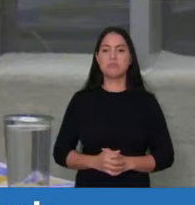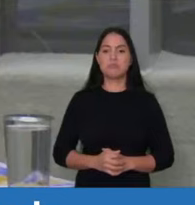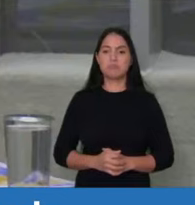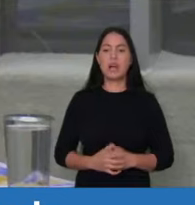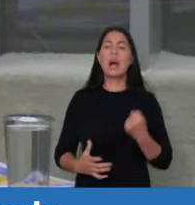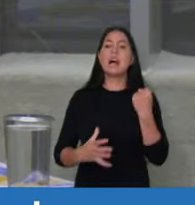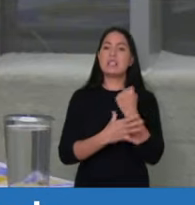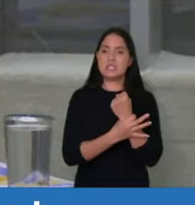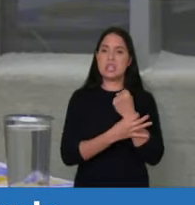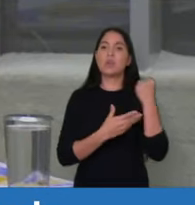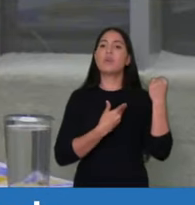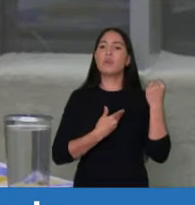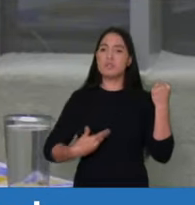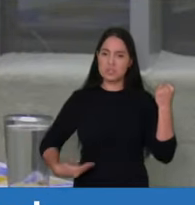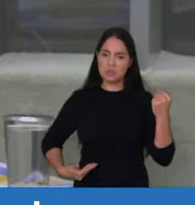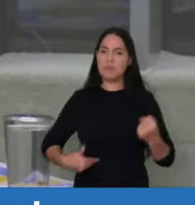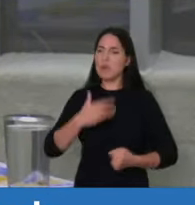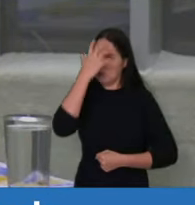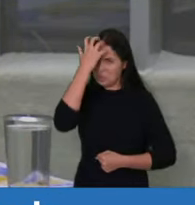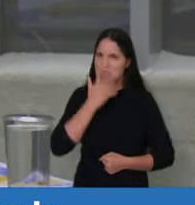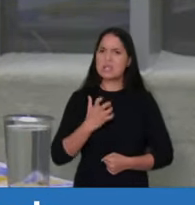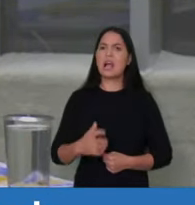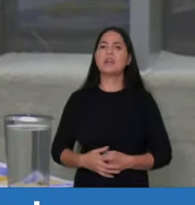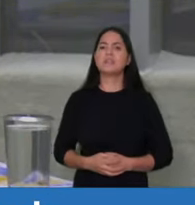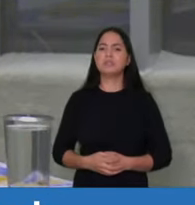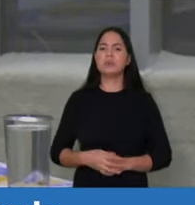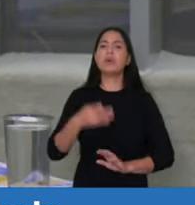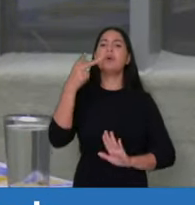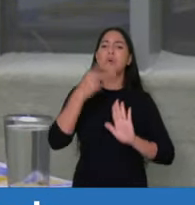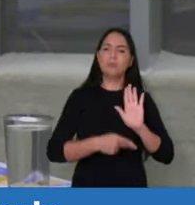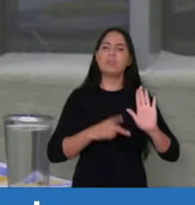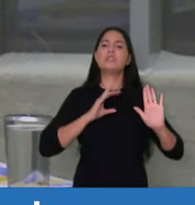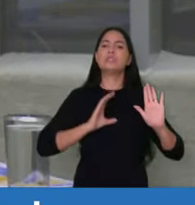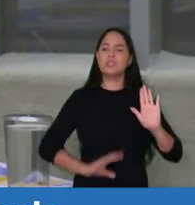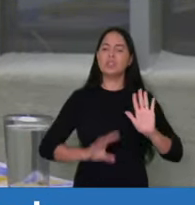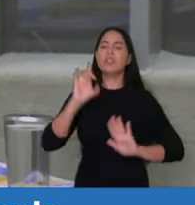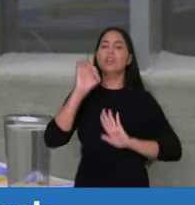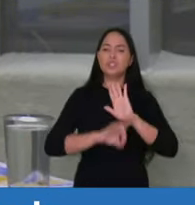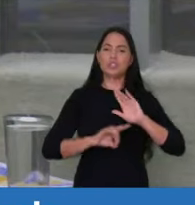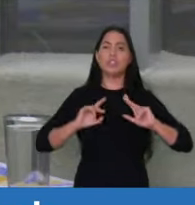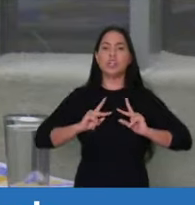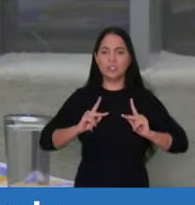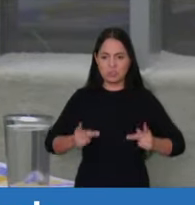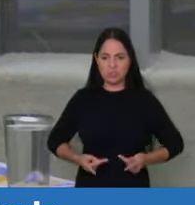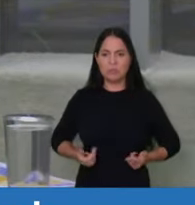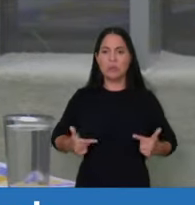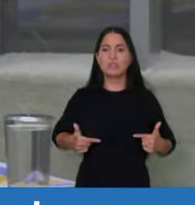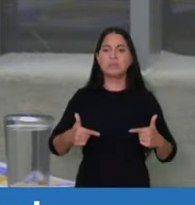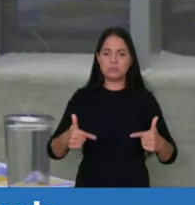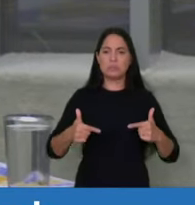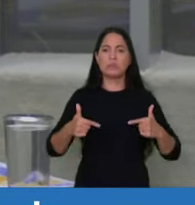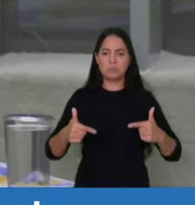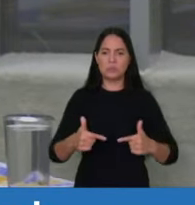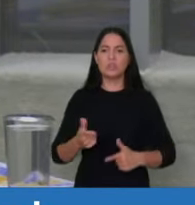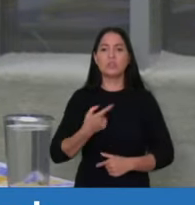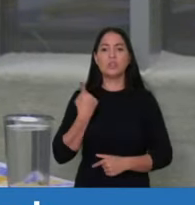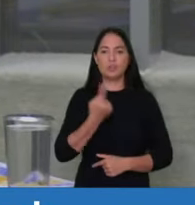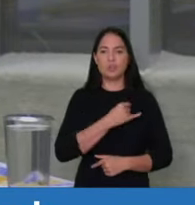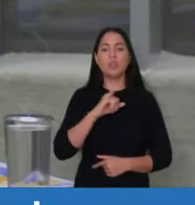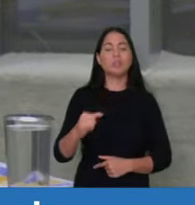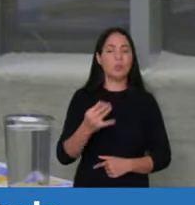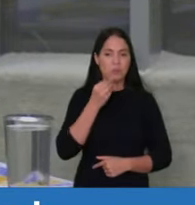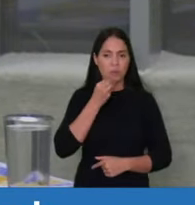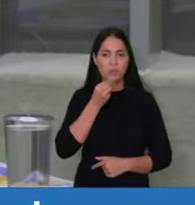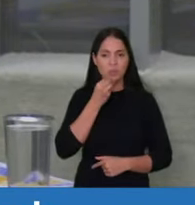pública levado a sério. Um projeto de cidadania, de promoção dos direitos humanos. É isso que eles nos deram a oportunidade.